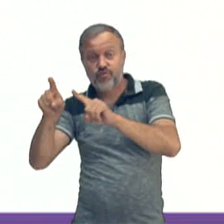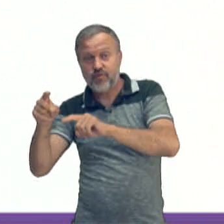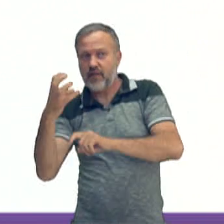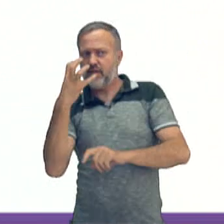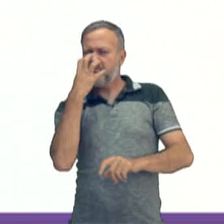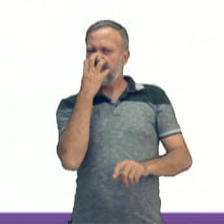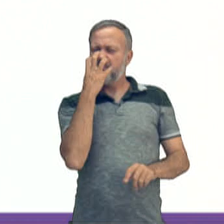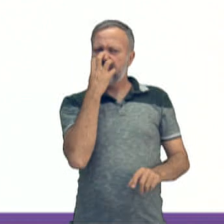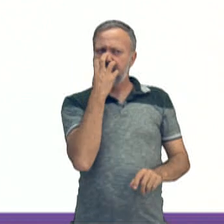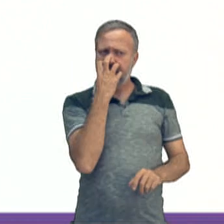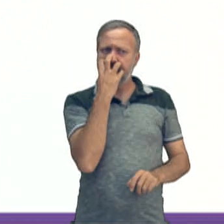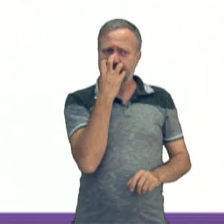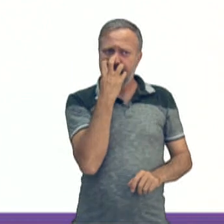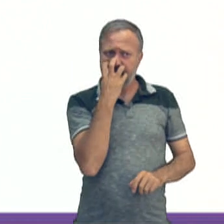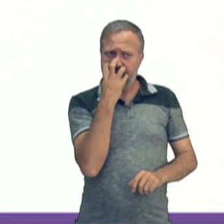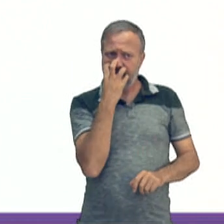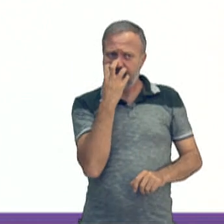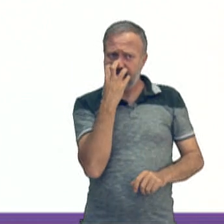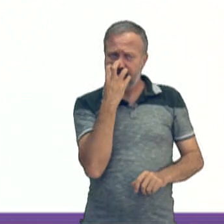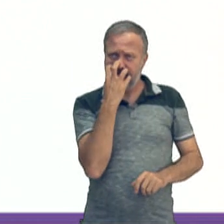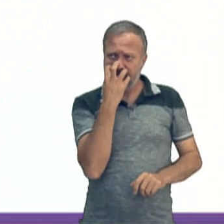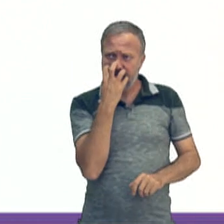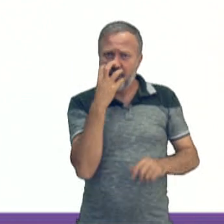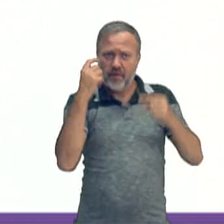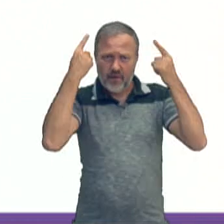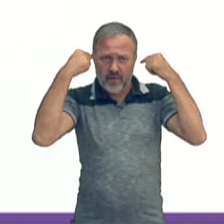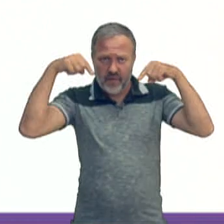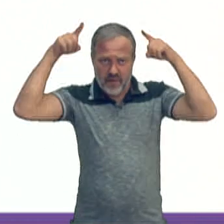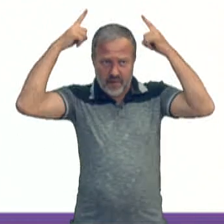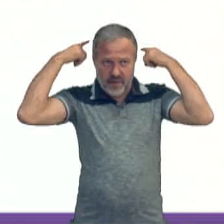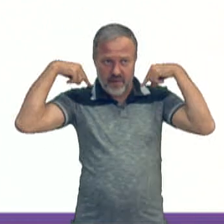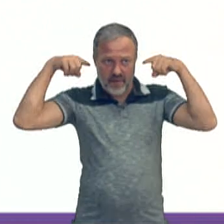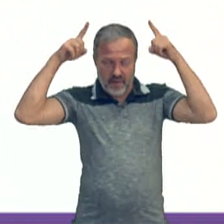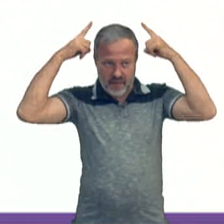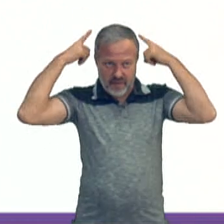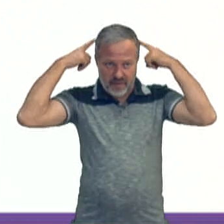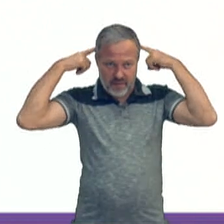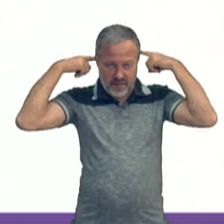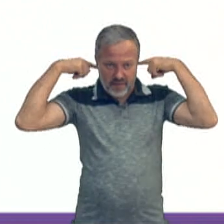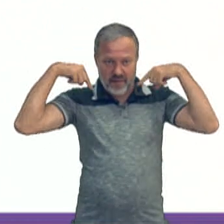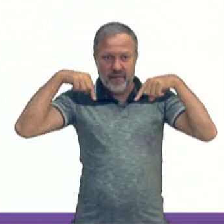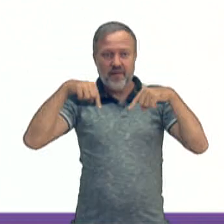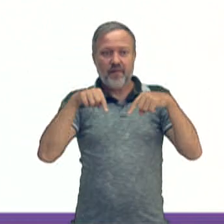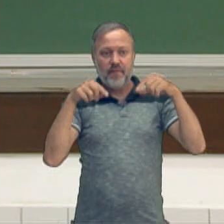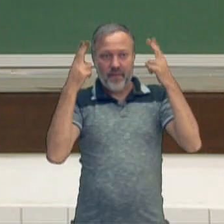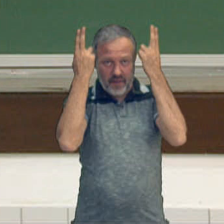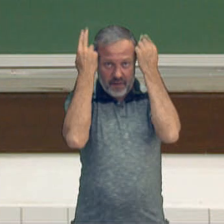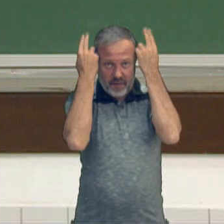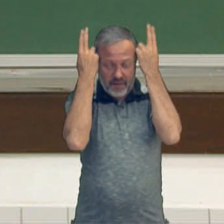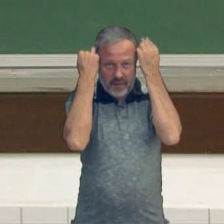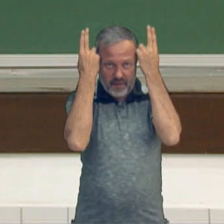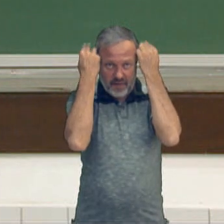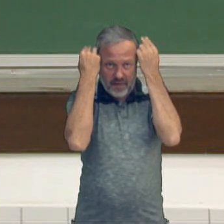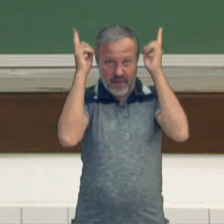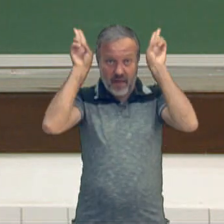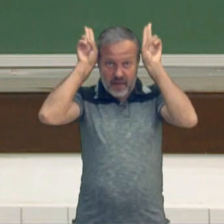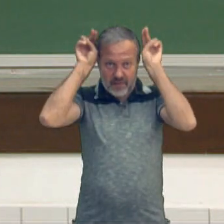cão, do carneiro, do cavalo, do